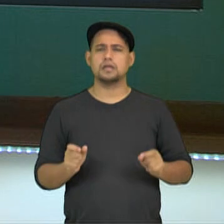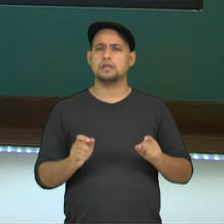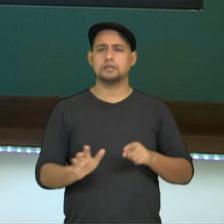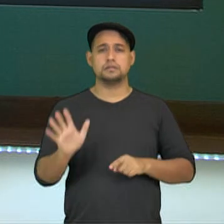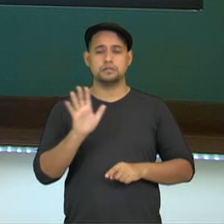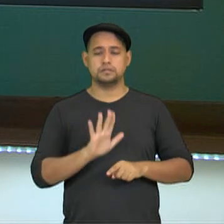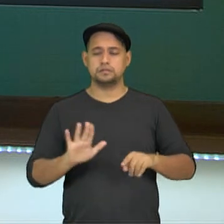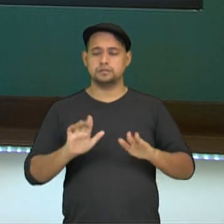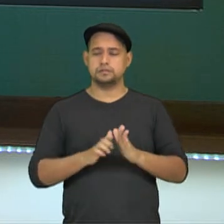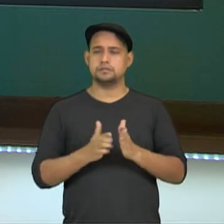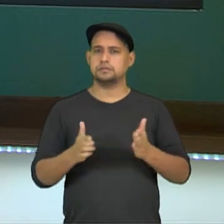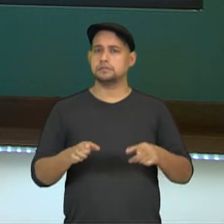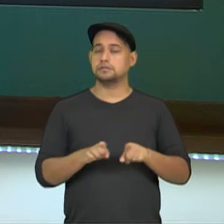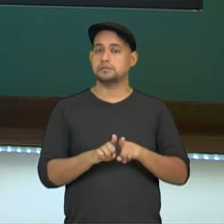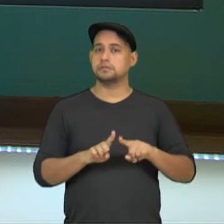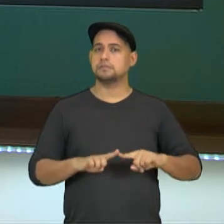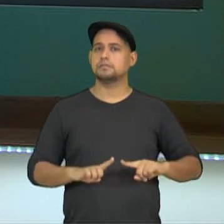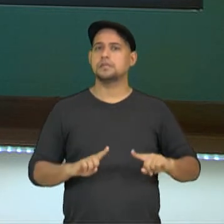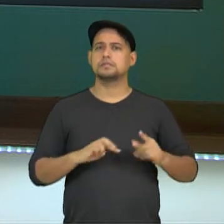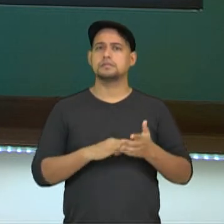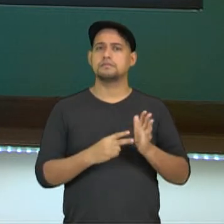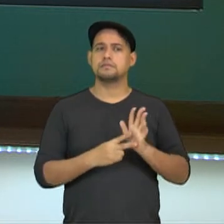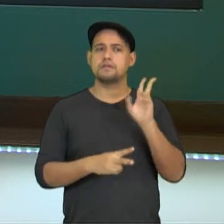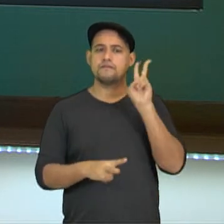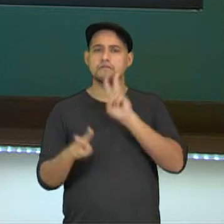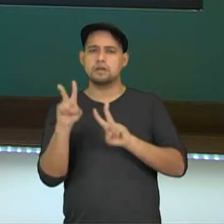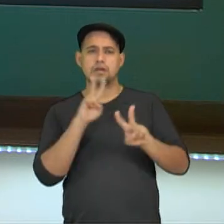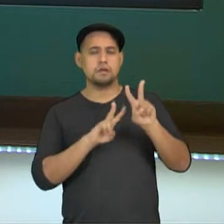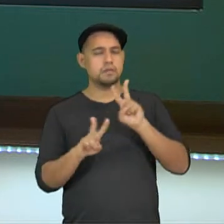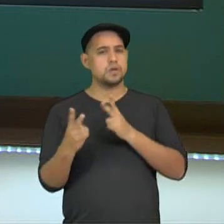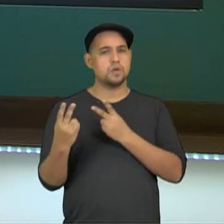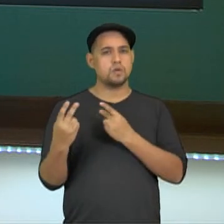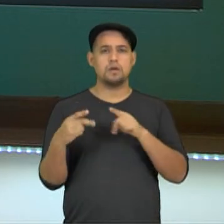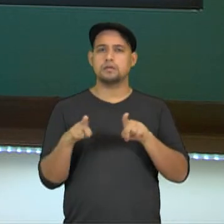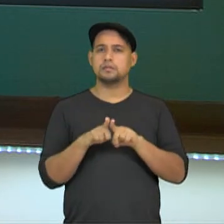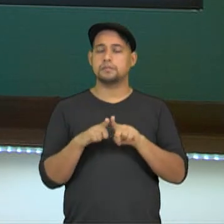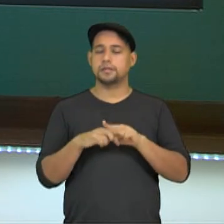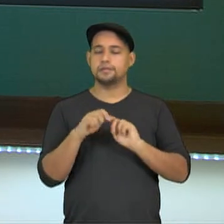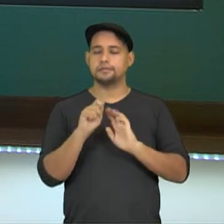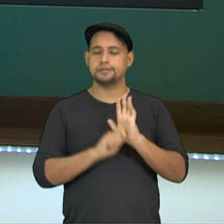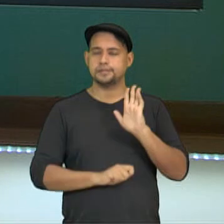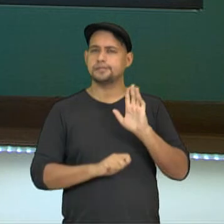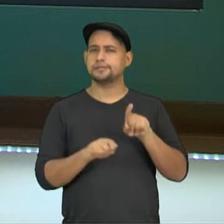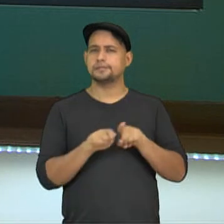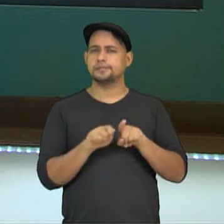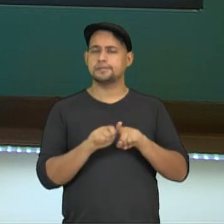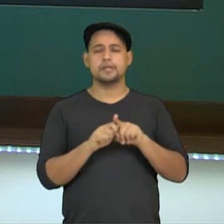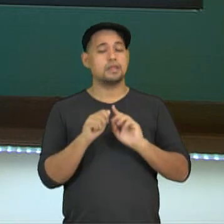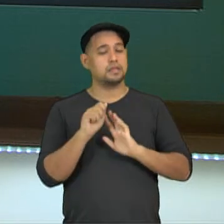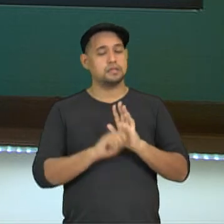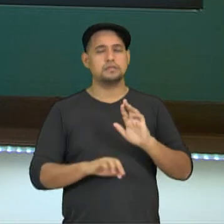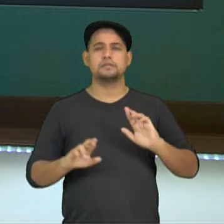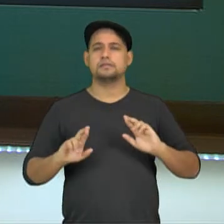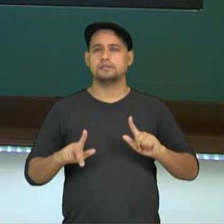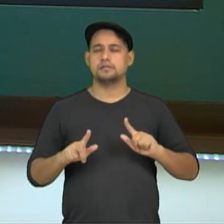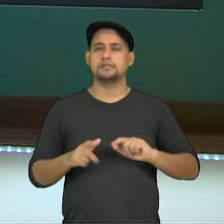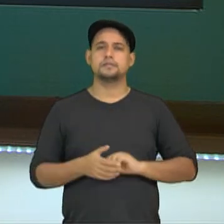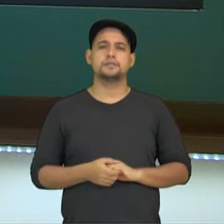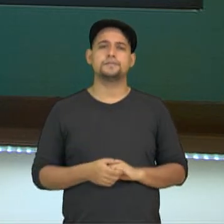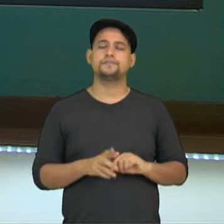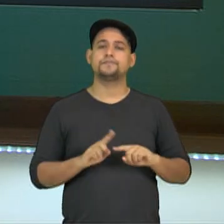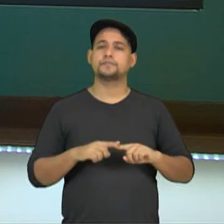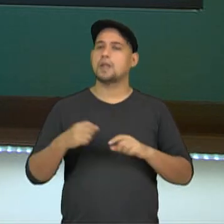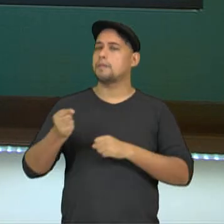campo jornalístico. Embora sejam ali visualmente parecidos, principalmente no texto escrito, são textos diferenciados.